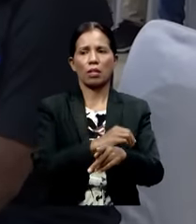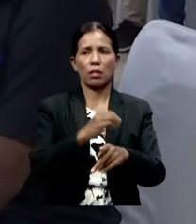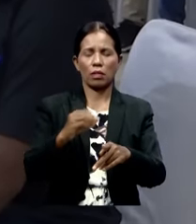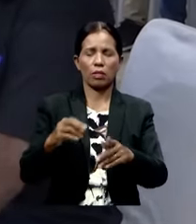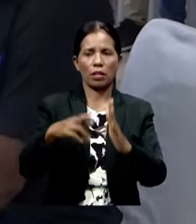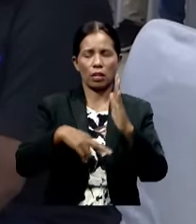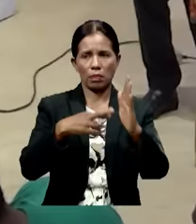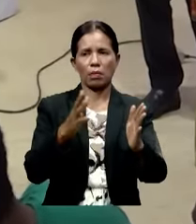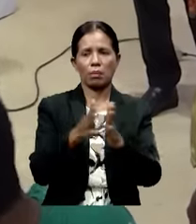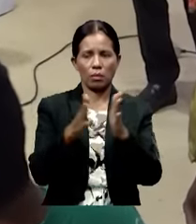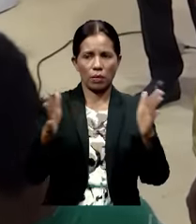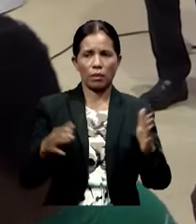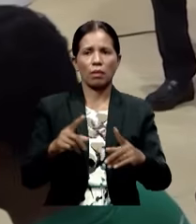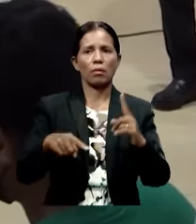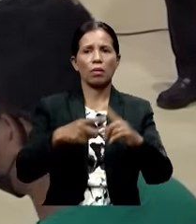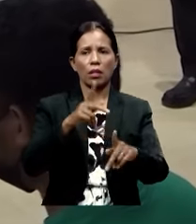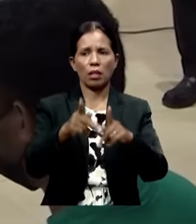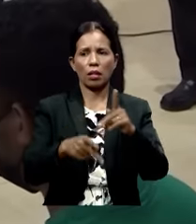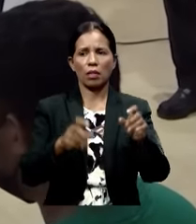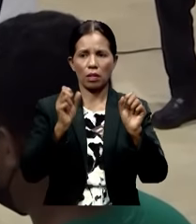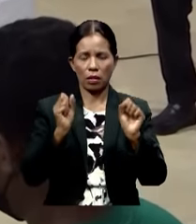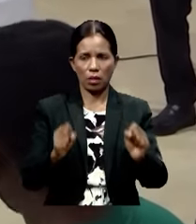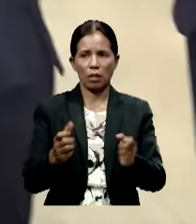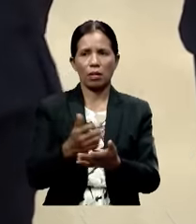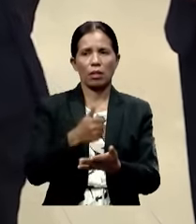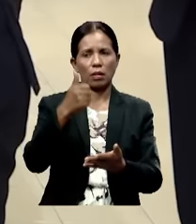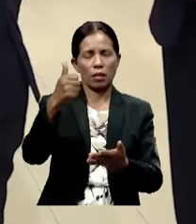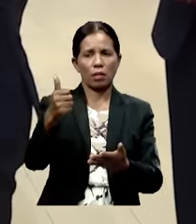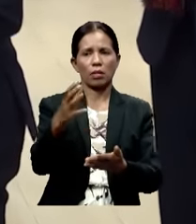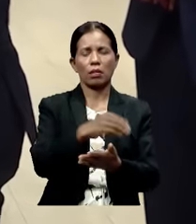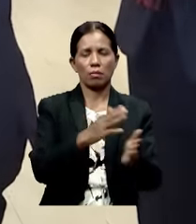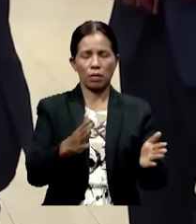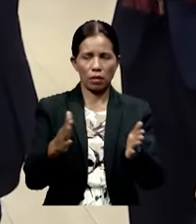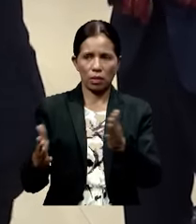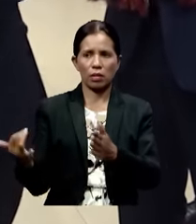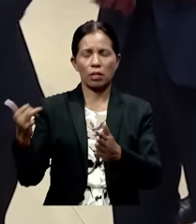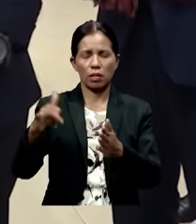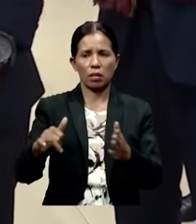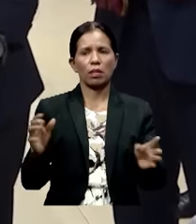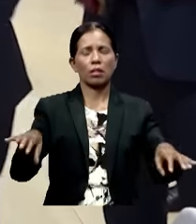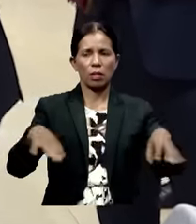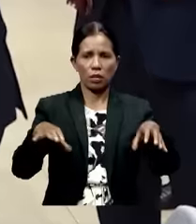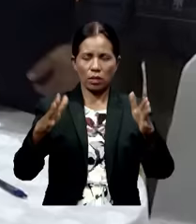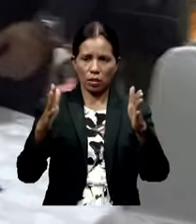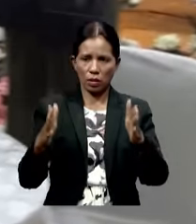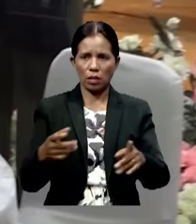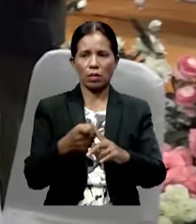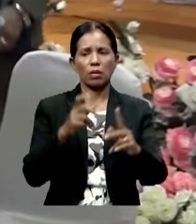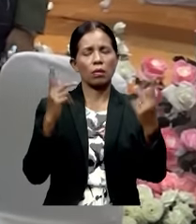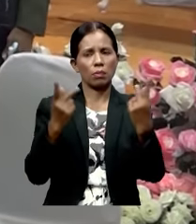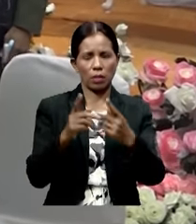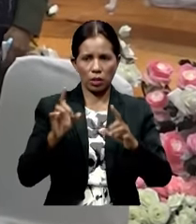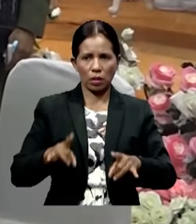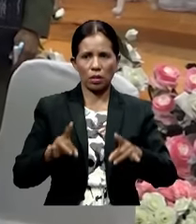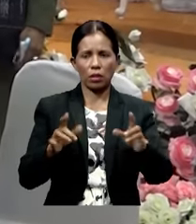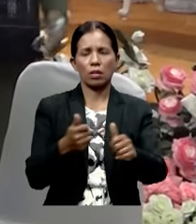rigoroso. Bem, hira candidato Sira consegue, passa e a processo de recrutamento, Sira se sai trabalhador, russi companhia Austrália,